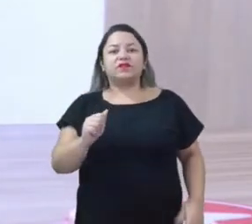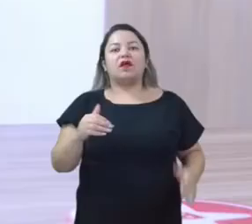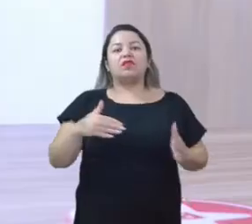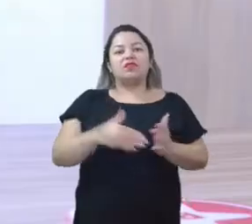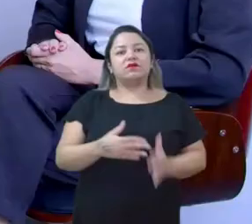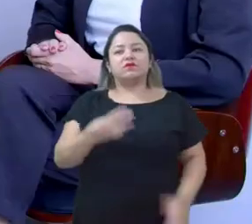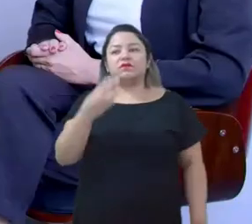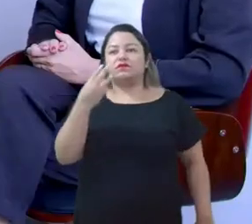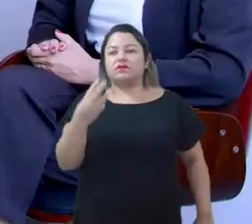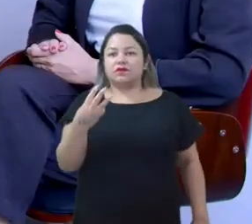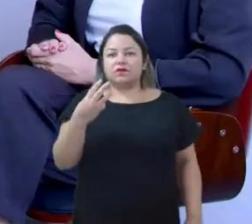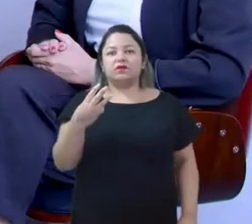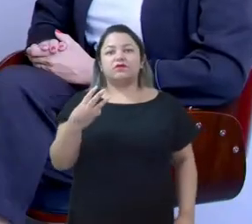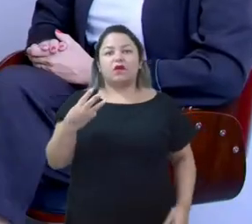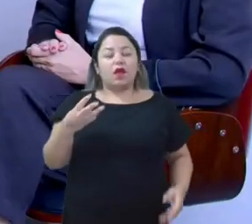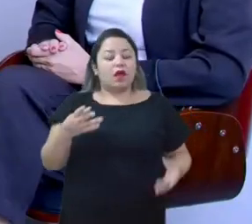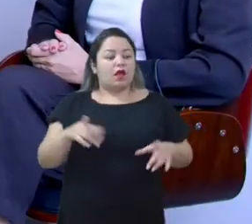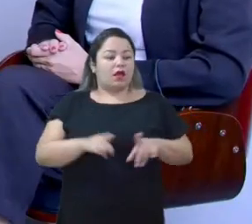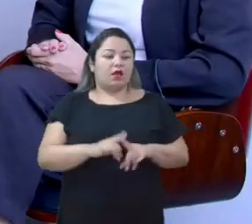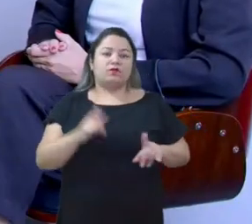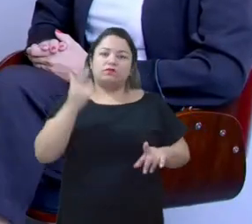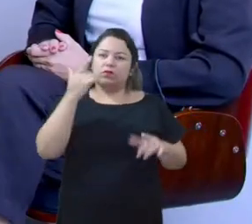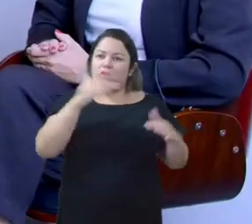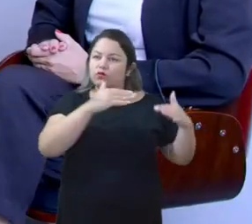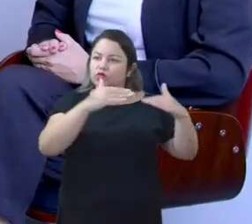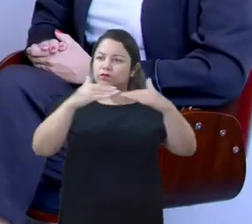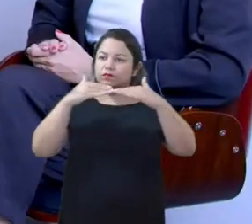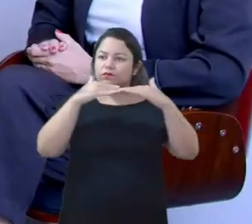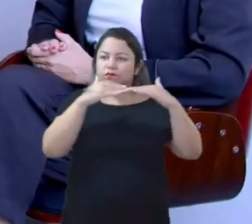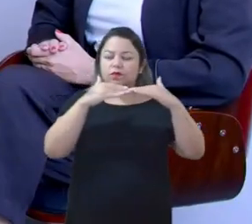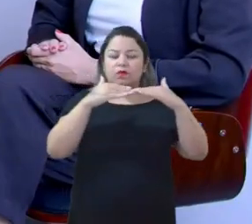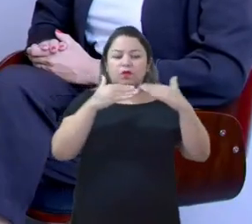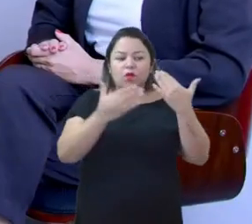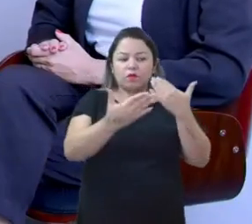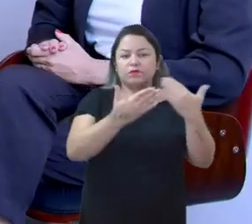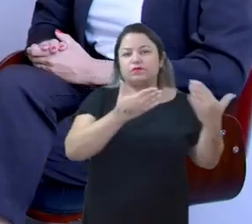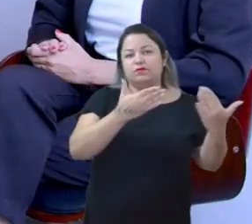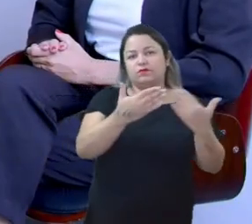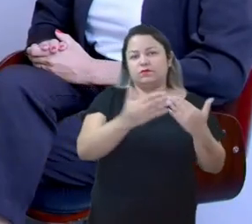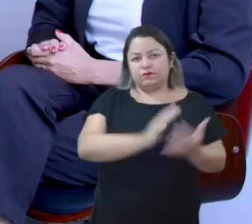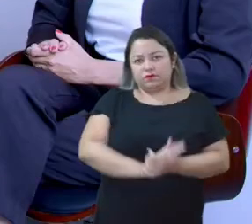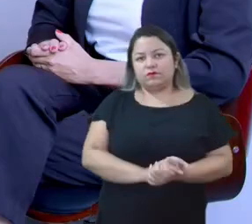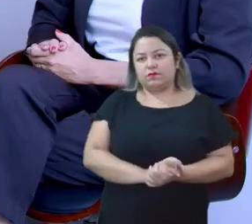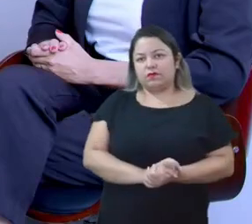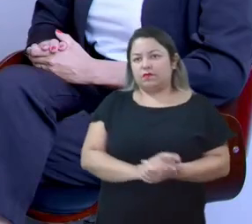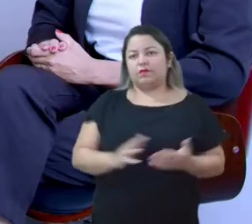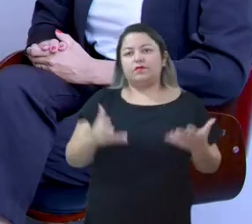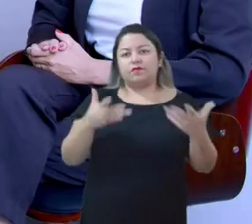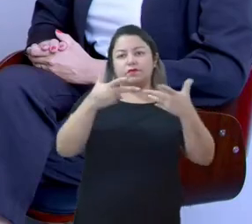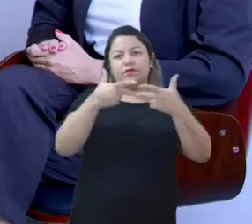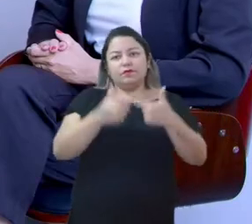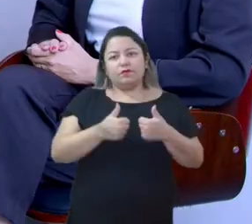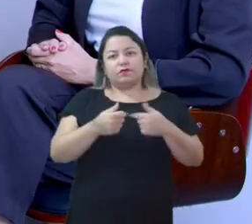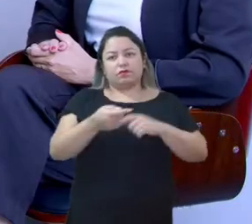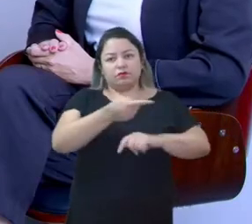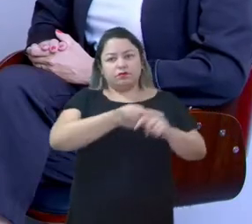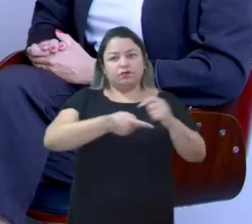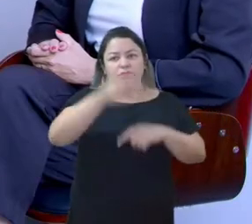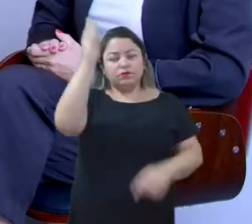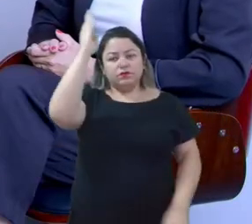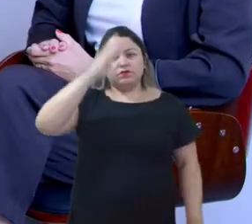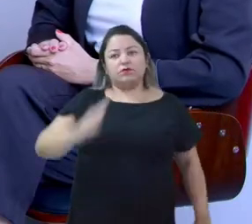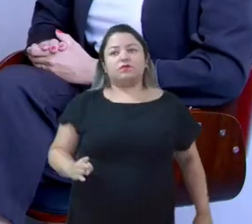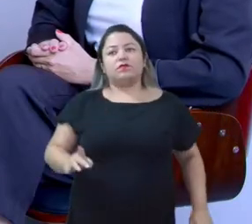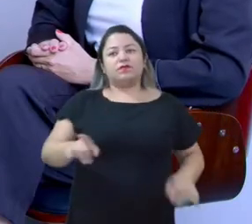safras. As vantagens competitivas e comparativas é extraordinária a economia brasileira. Isso tudo